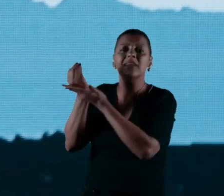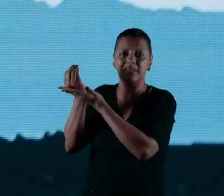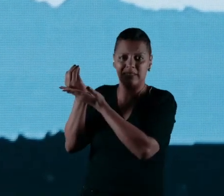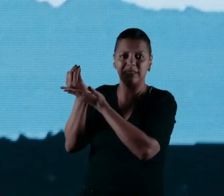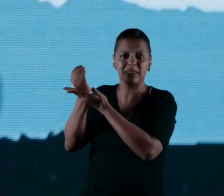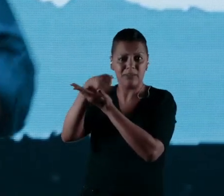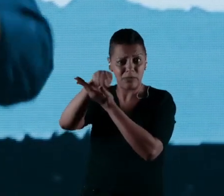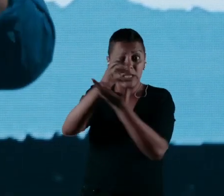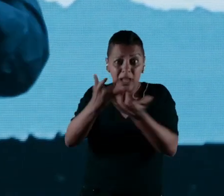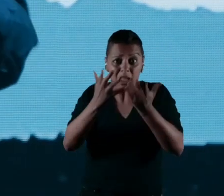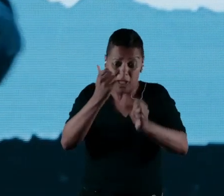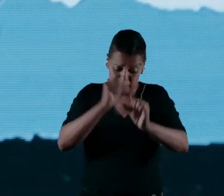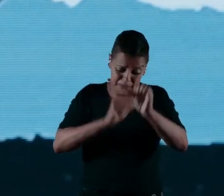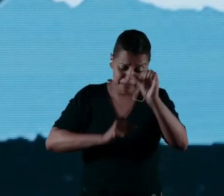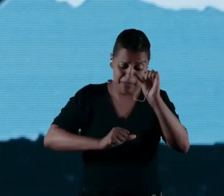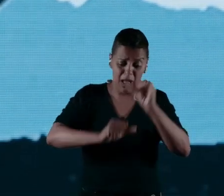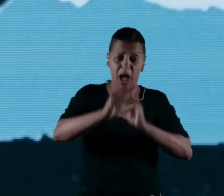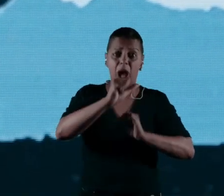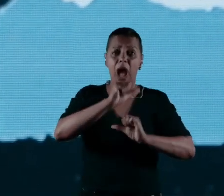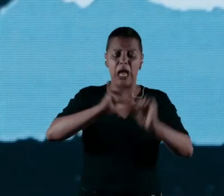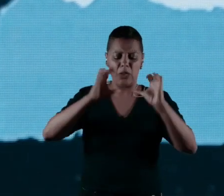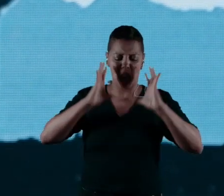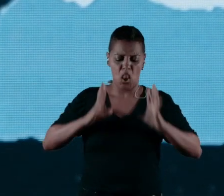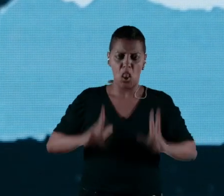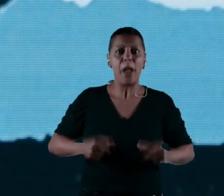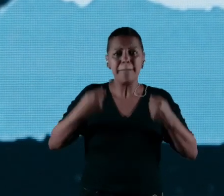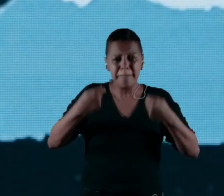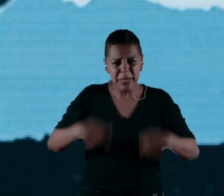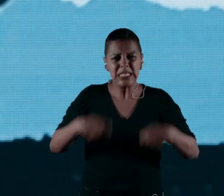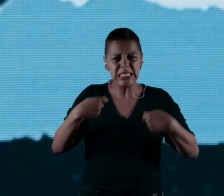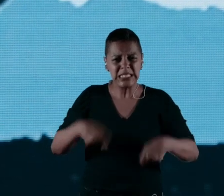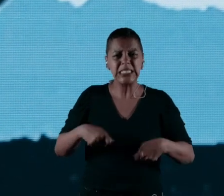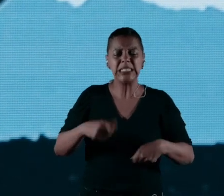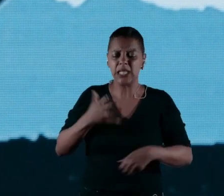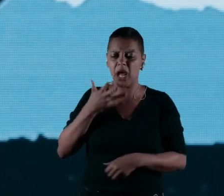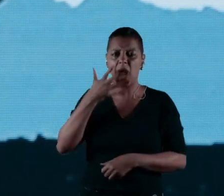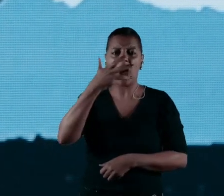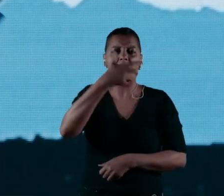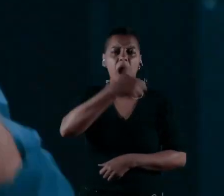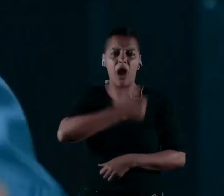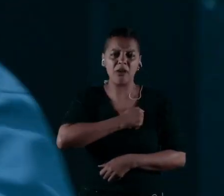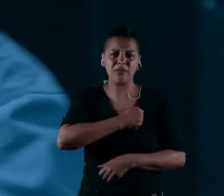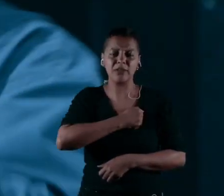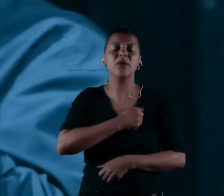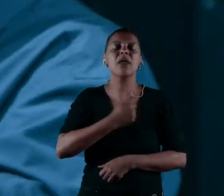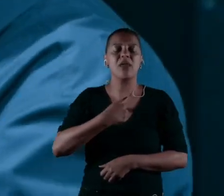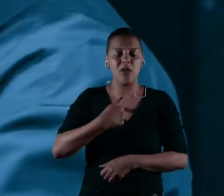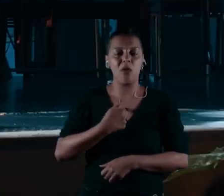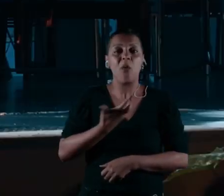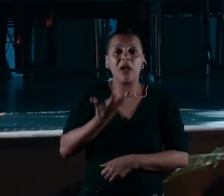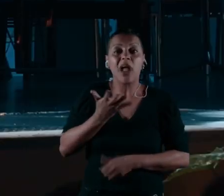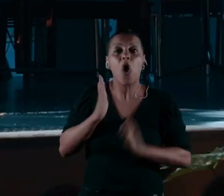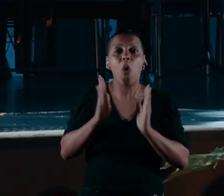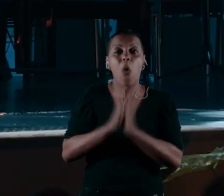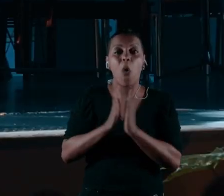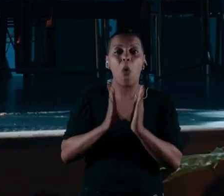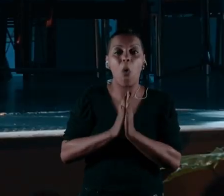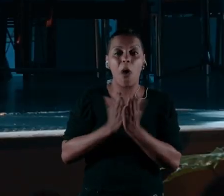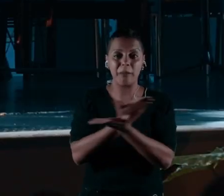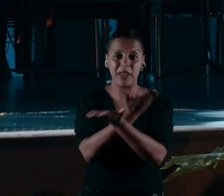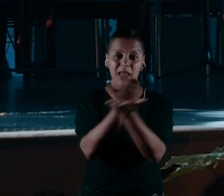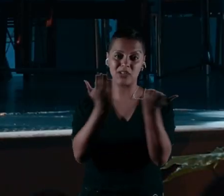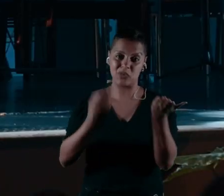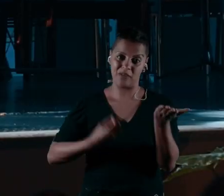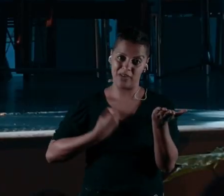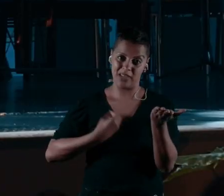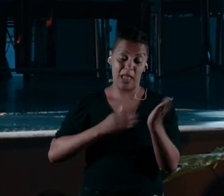ser transformado, sabe que precisa de um Salvador, eu quero orar pela tua vida, porque a Bíblia diz: